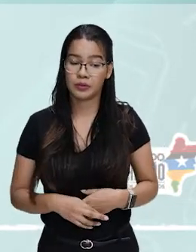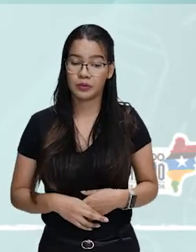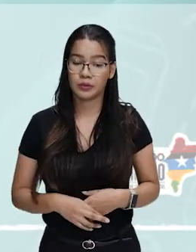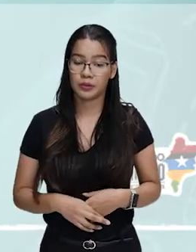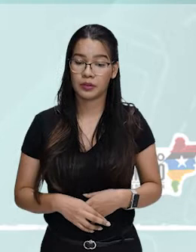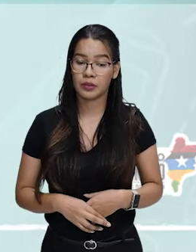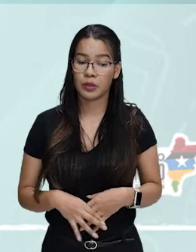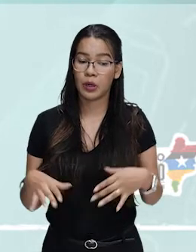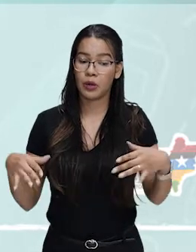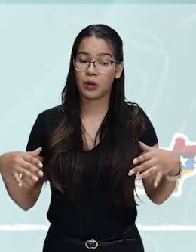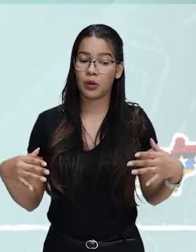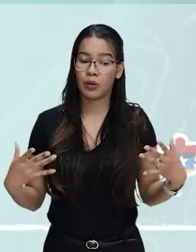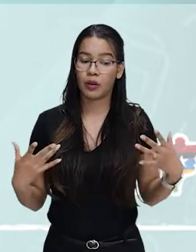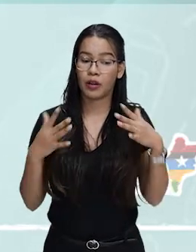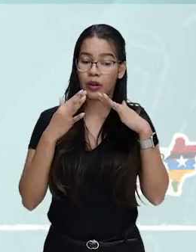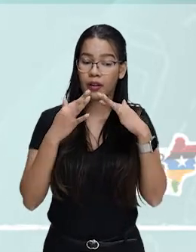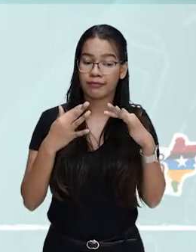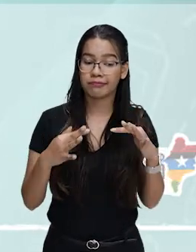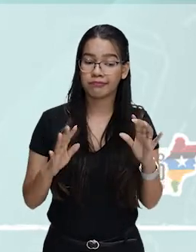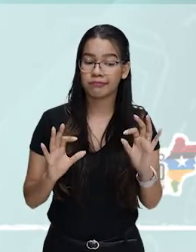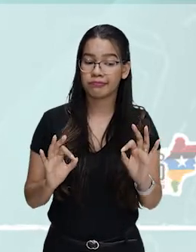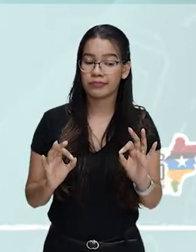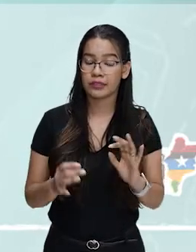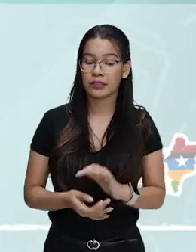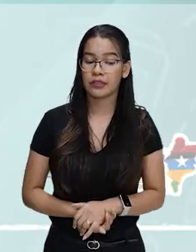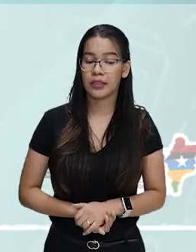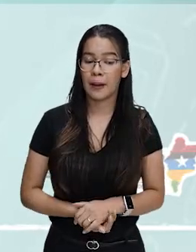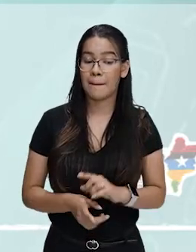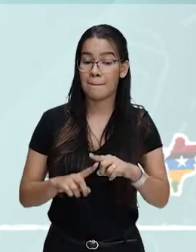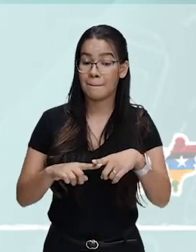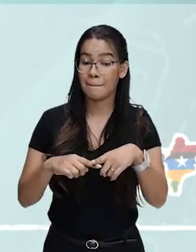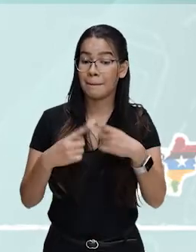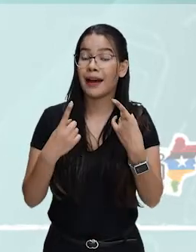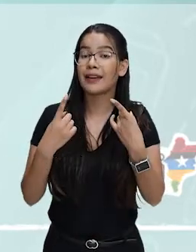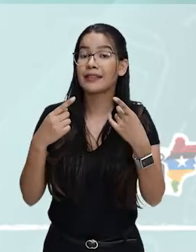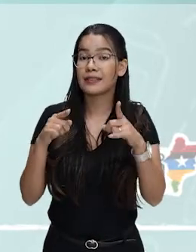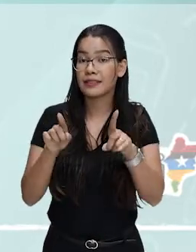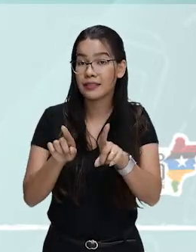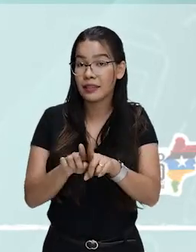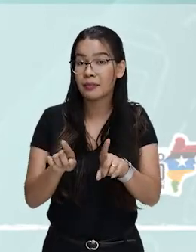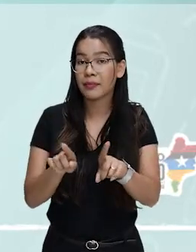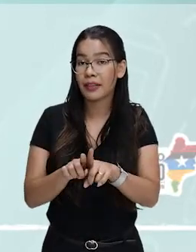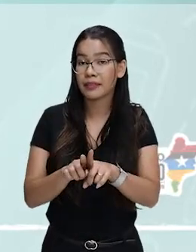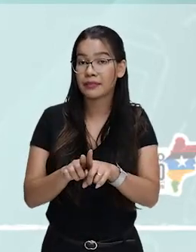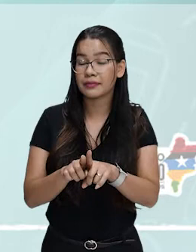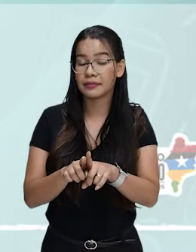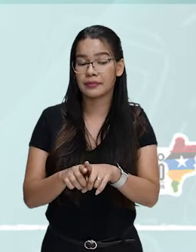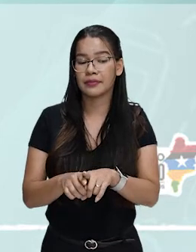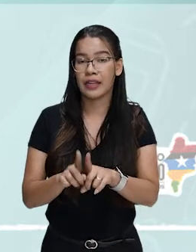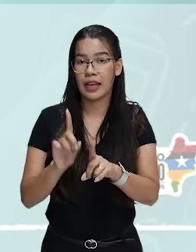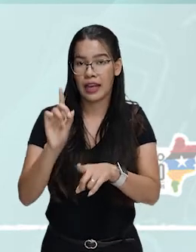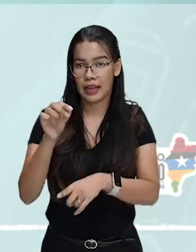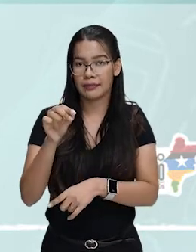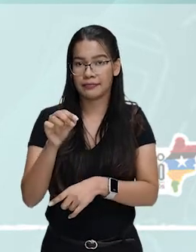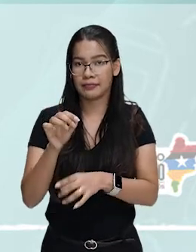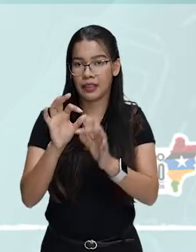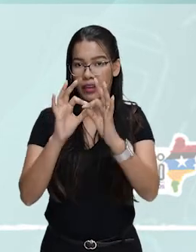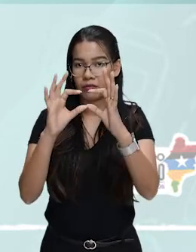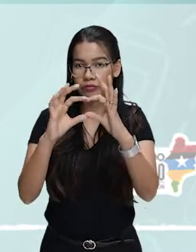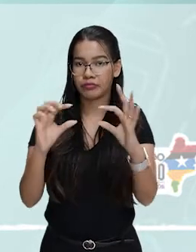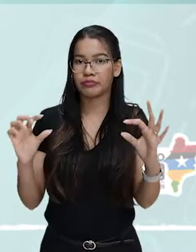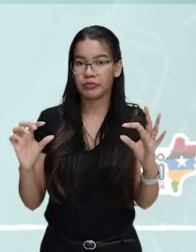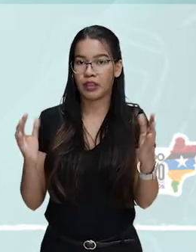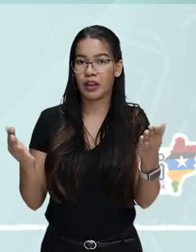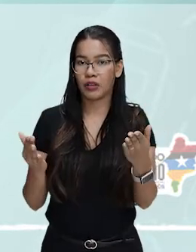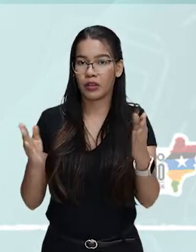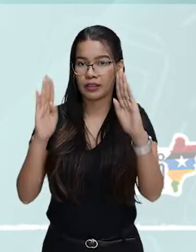você sabe qual é. É a segunda. Mas também gosta de filmes de terror. Qual